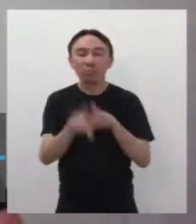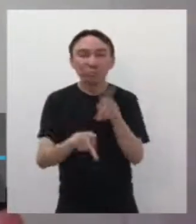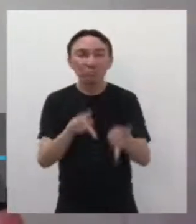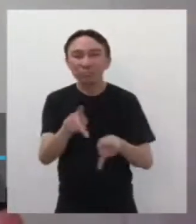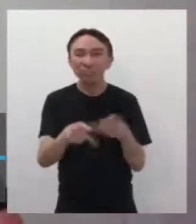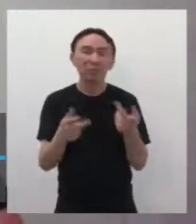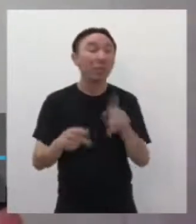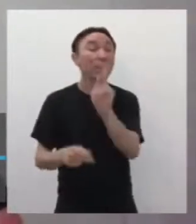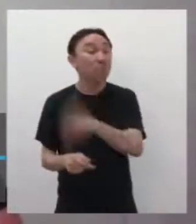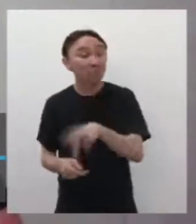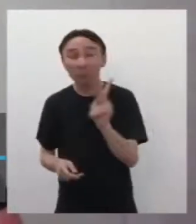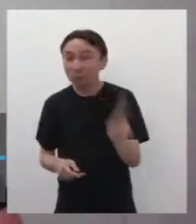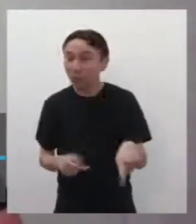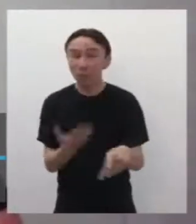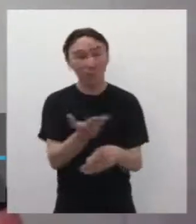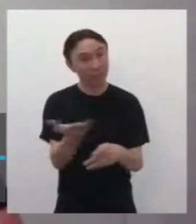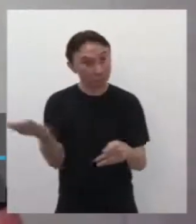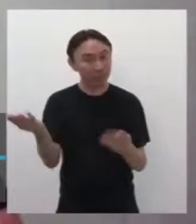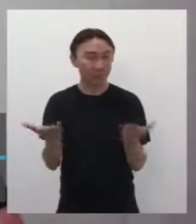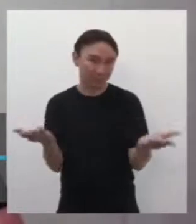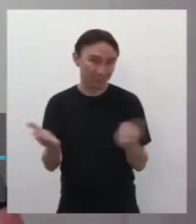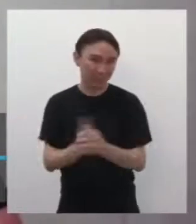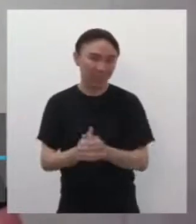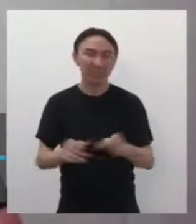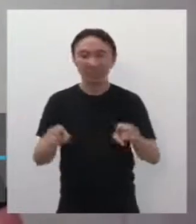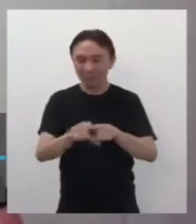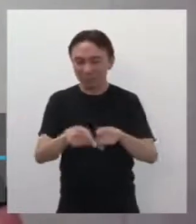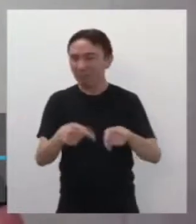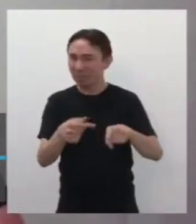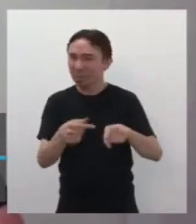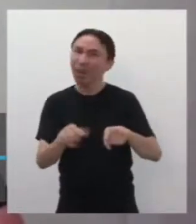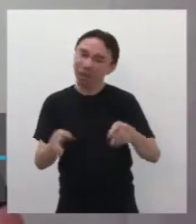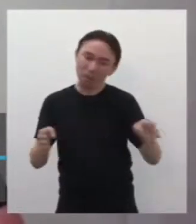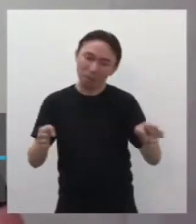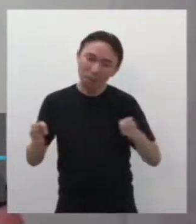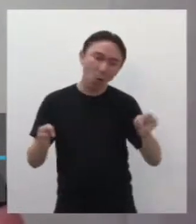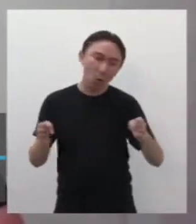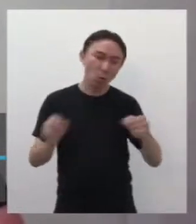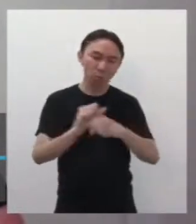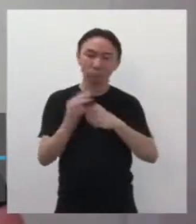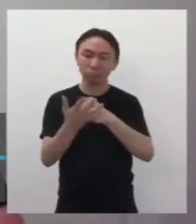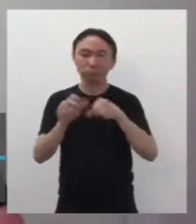Durante a pandemia e até posteriormente à pandemia.